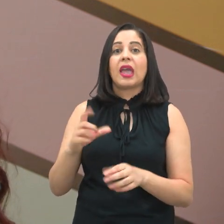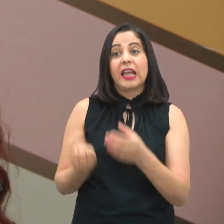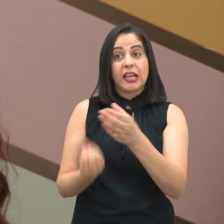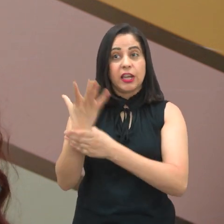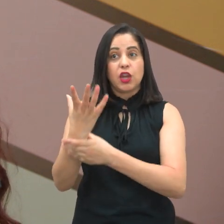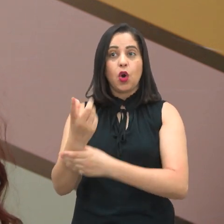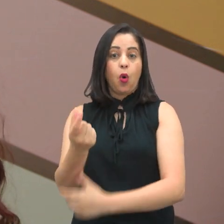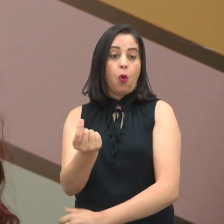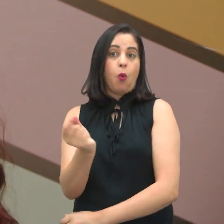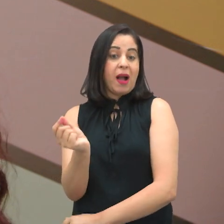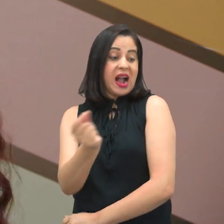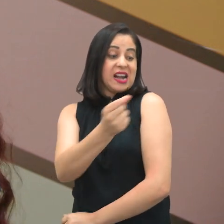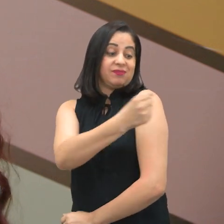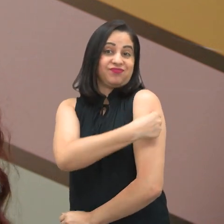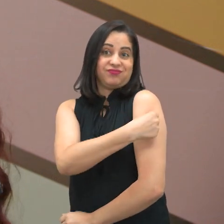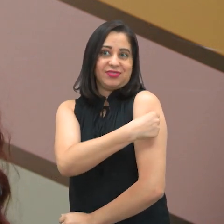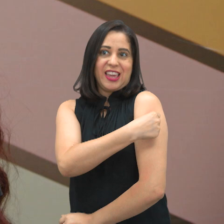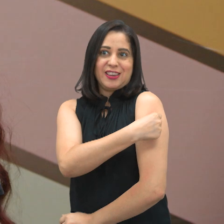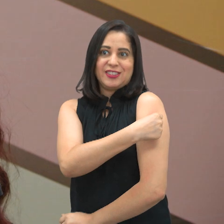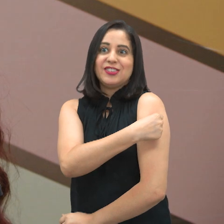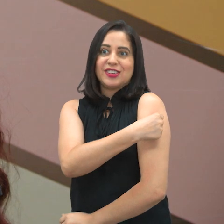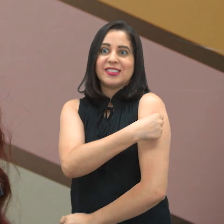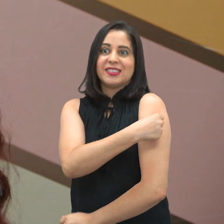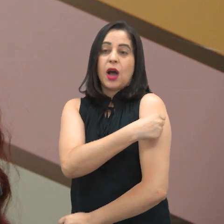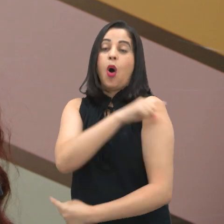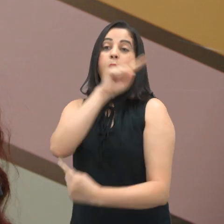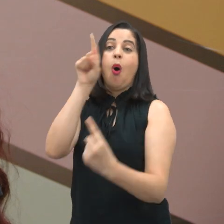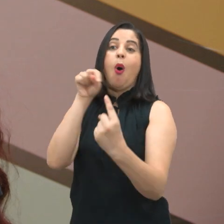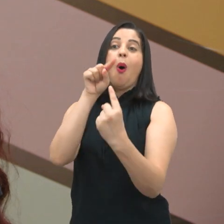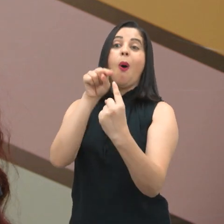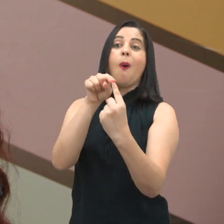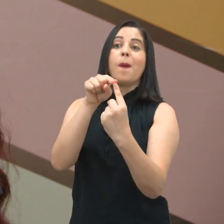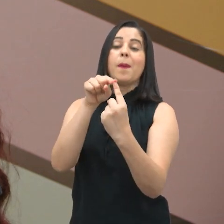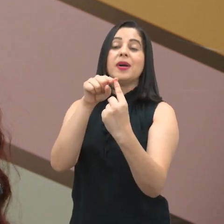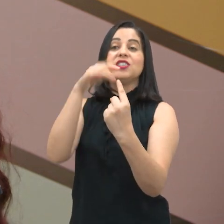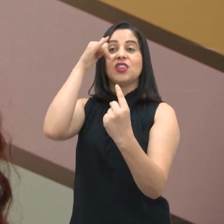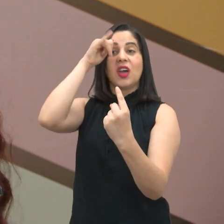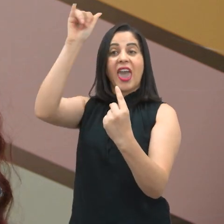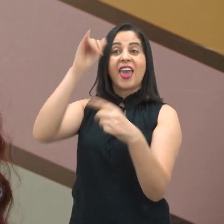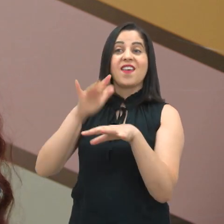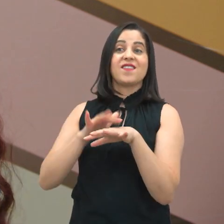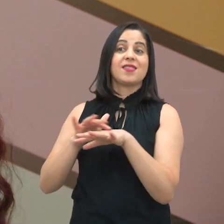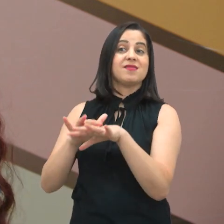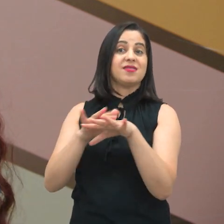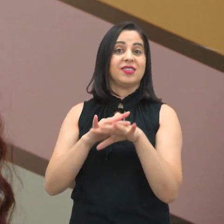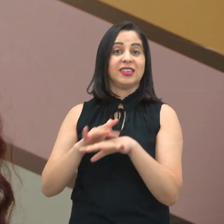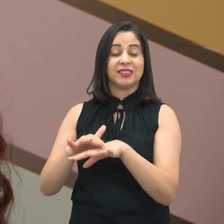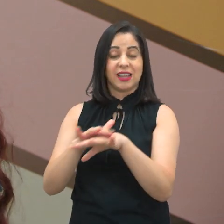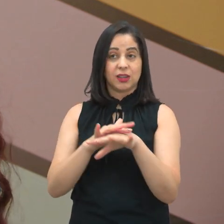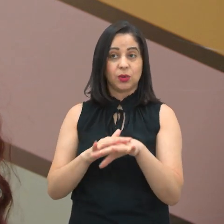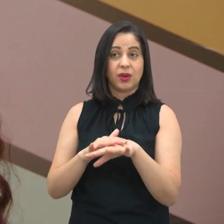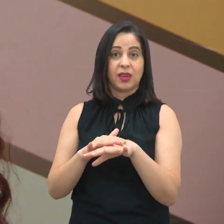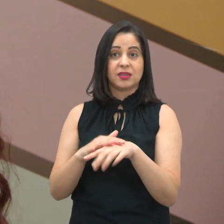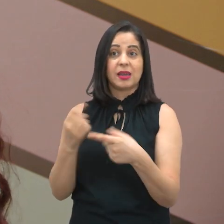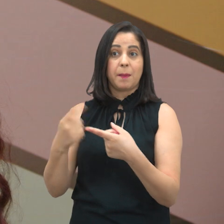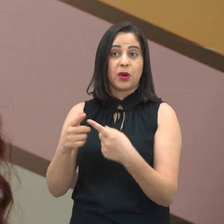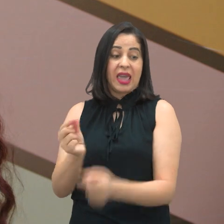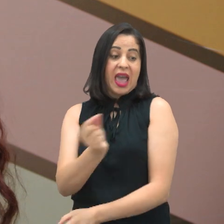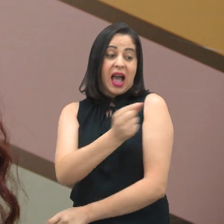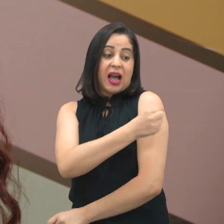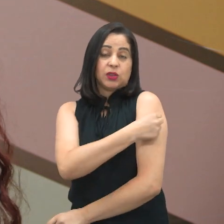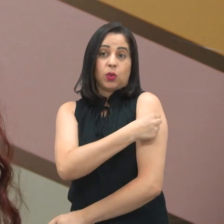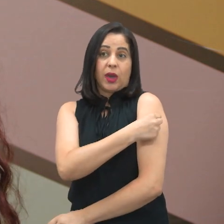injeção subcutânea que é dada e que está sendo acompanhada porque ela tem um efeito duradouro de até 6